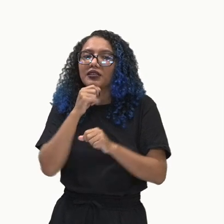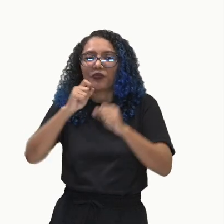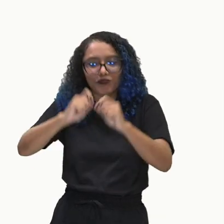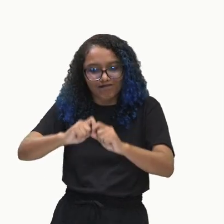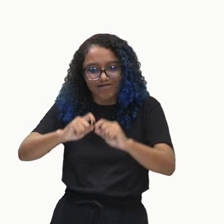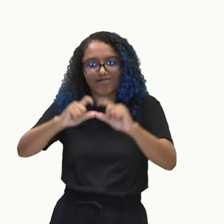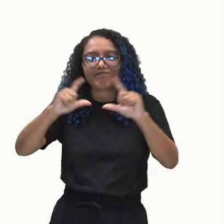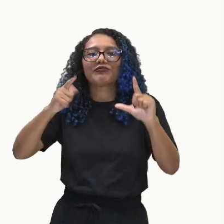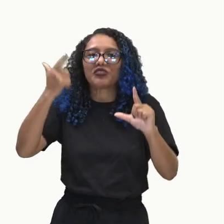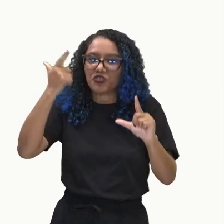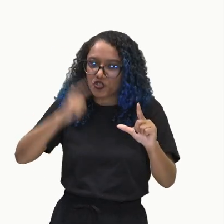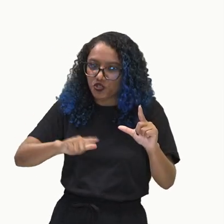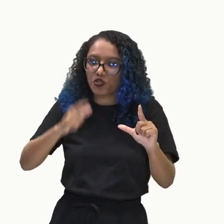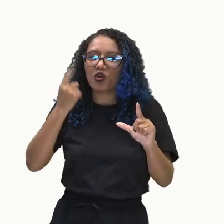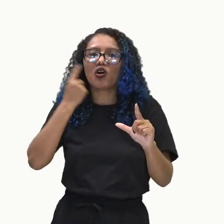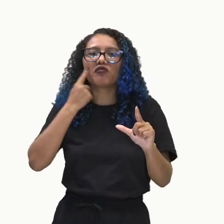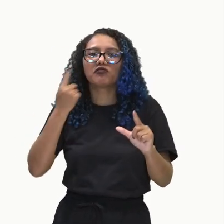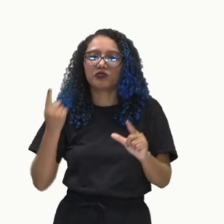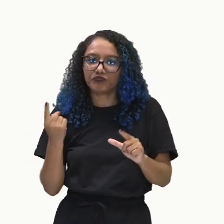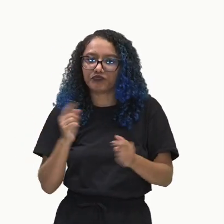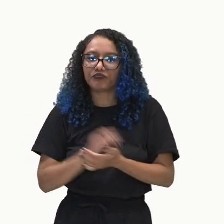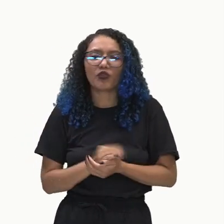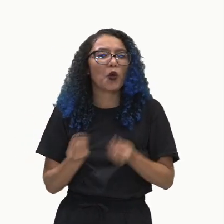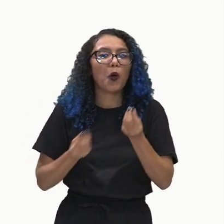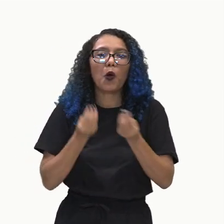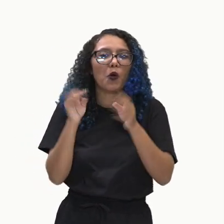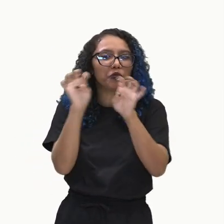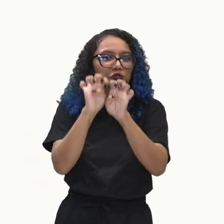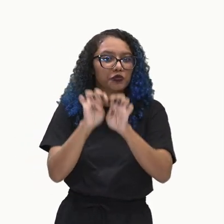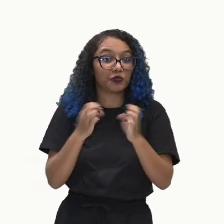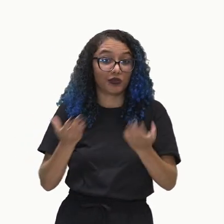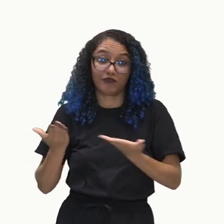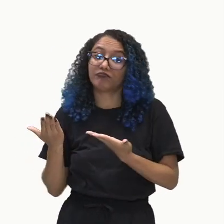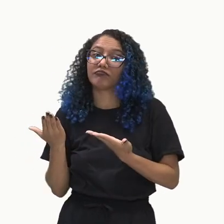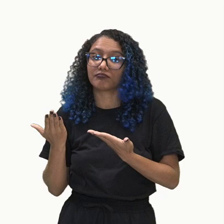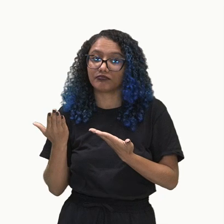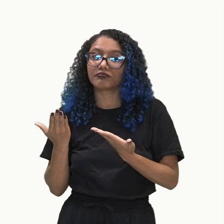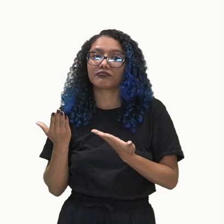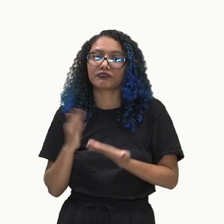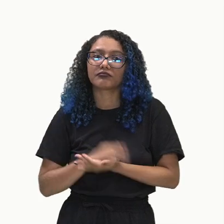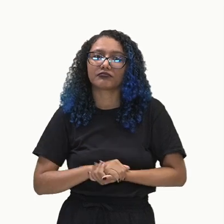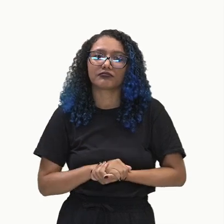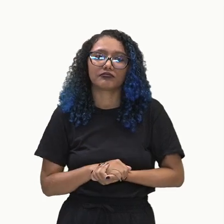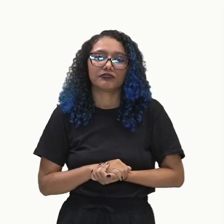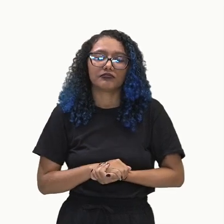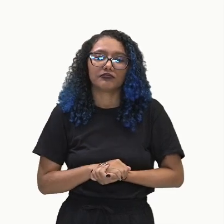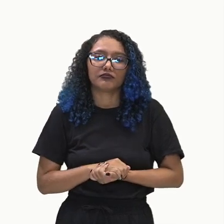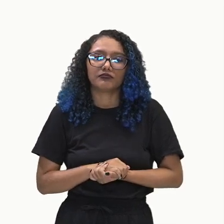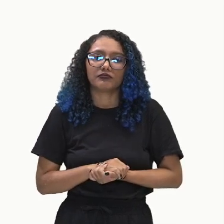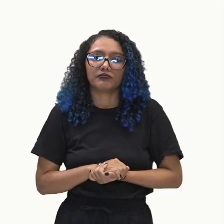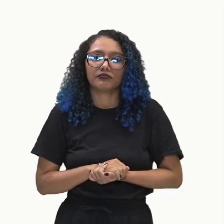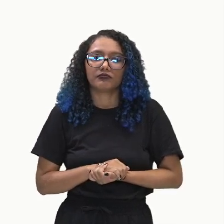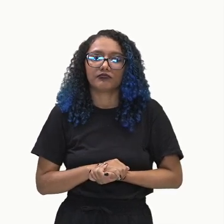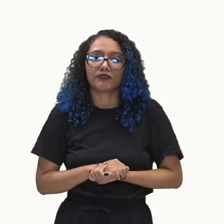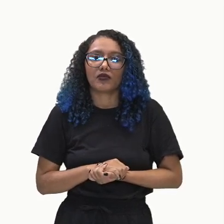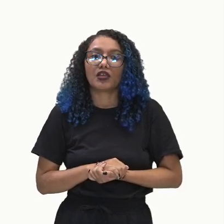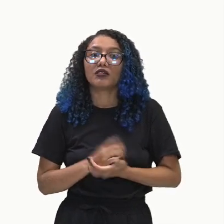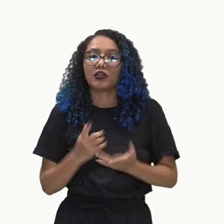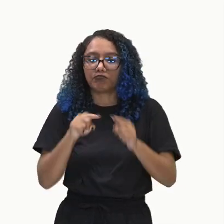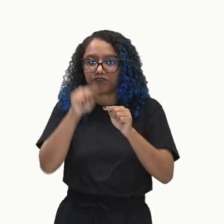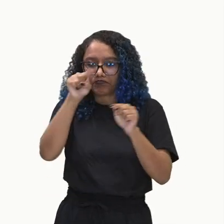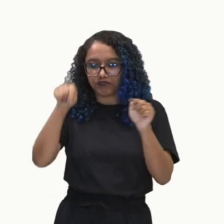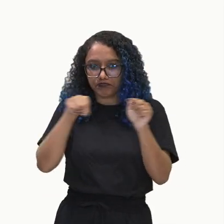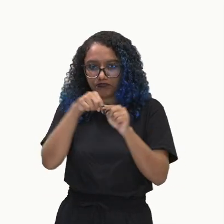aí mostrando didaticamente, eu vou ter as seguintes estruturas, né? As bases nitrogenadas, para